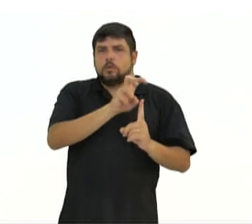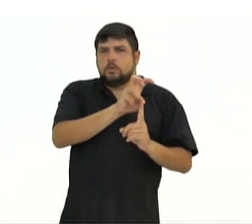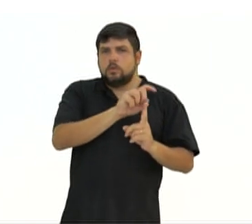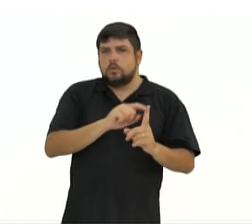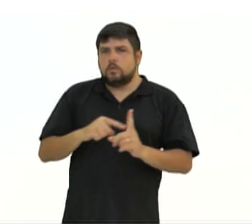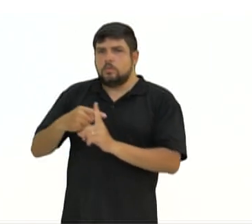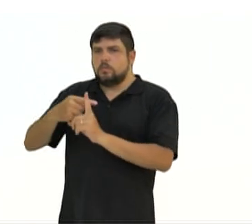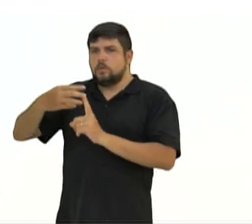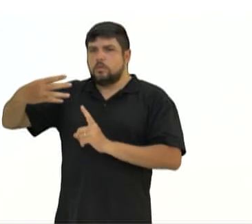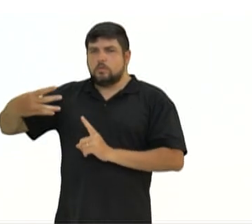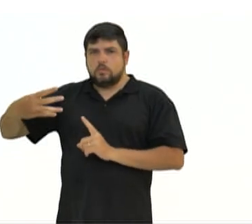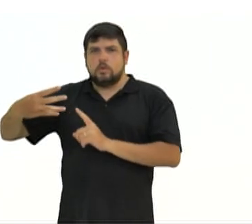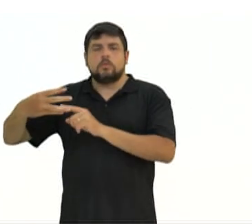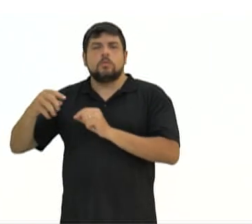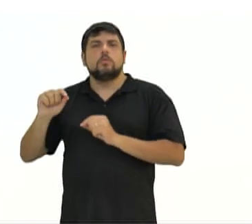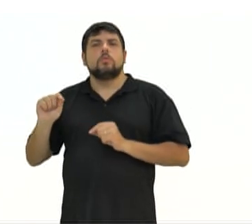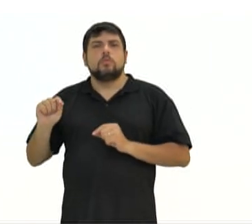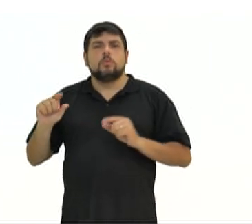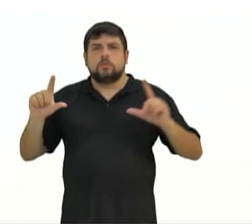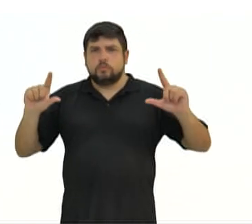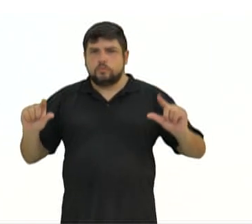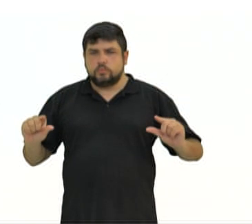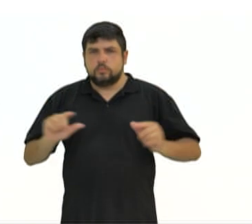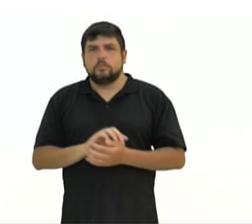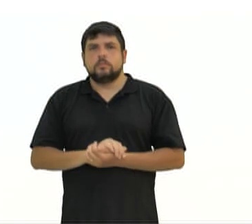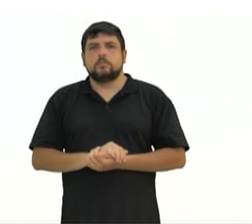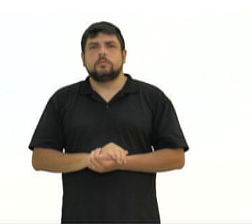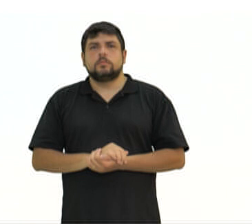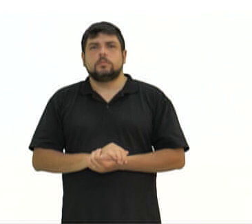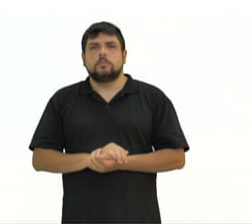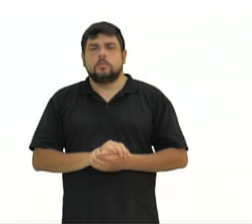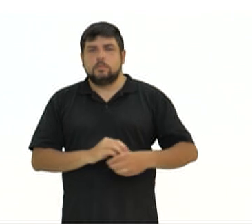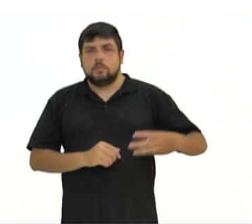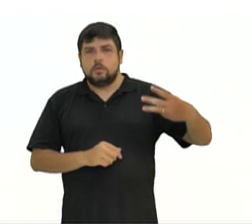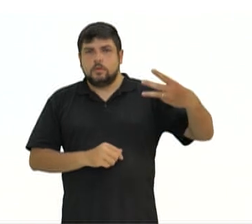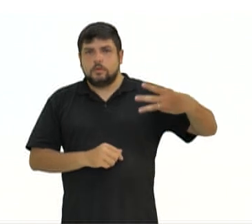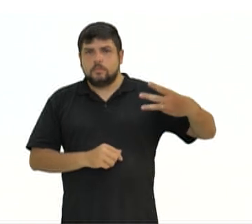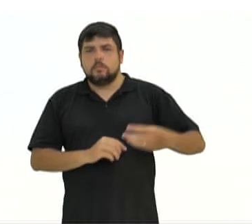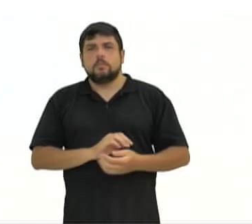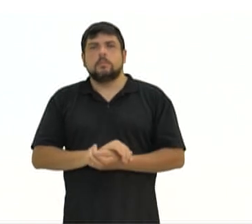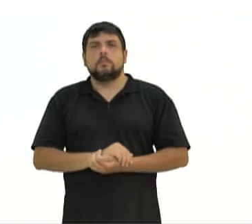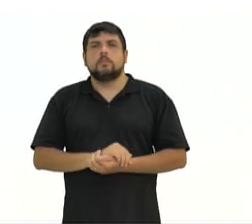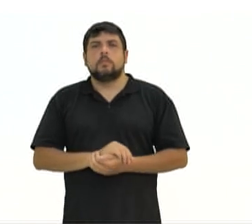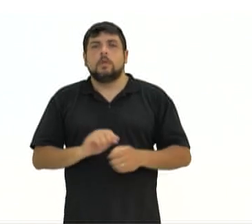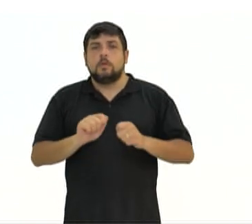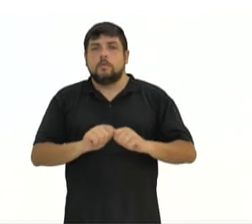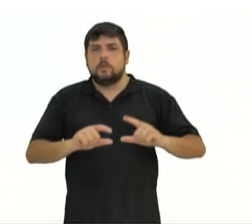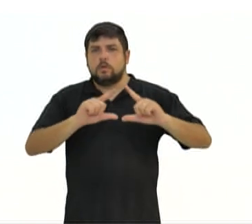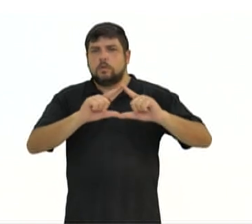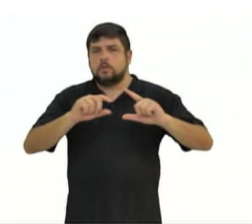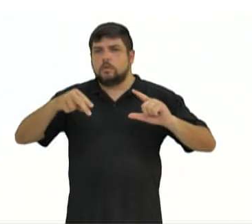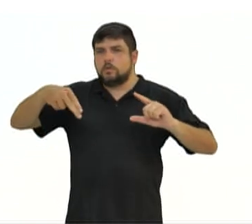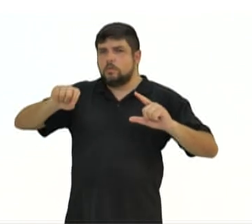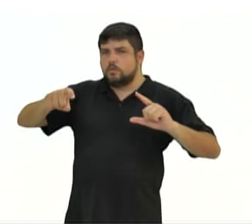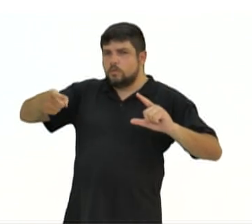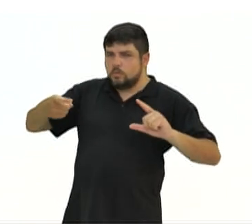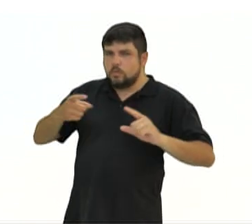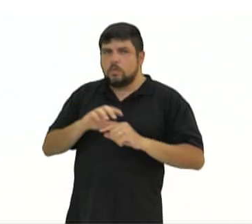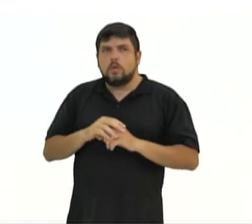4, sofrendo o processo de redução. Vamos lá, então, para o terceiro passo, que é fazer o delta NOx e depois